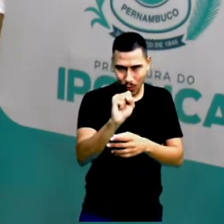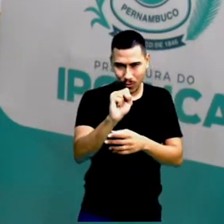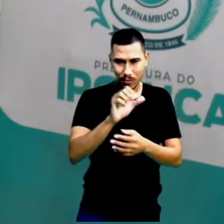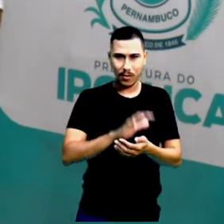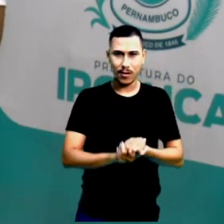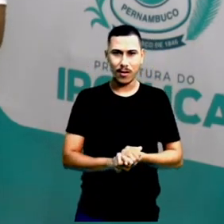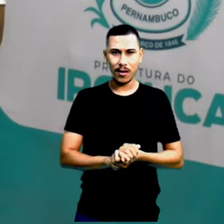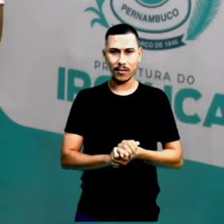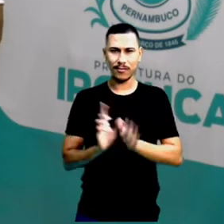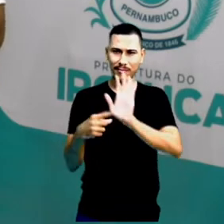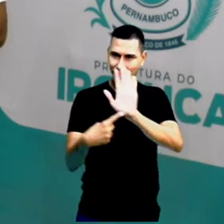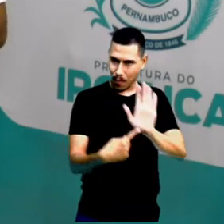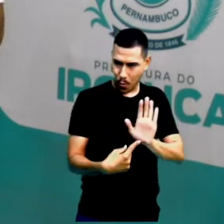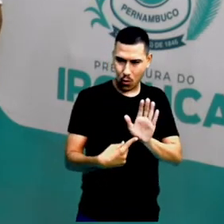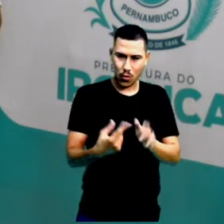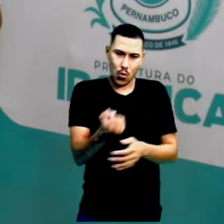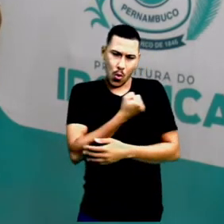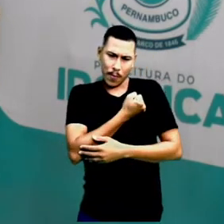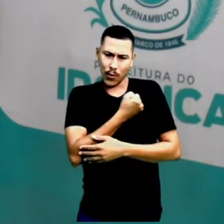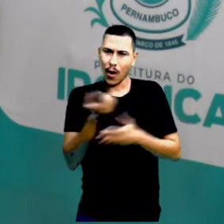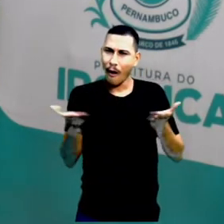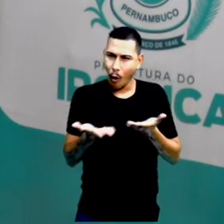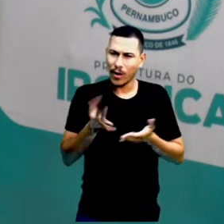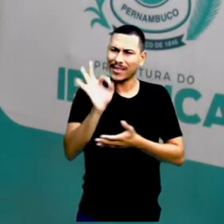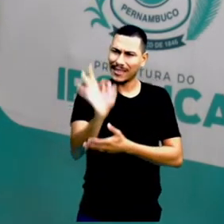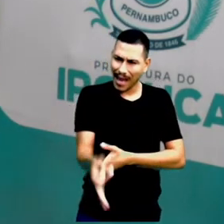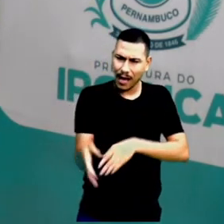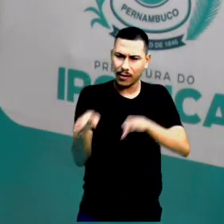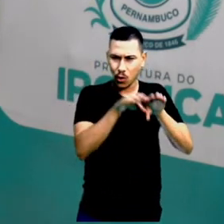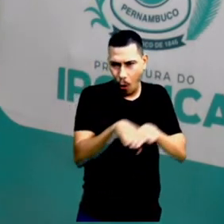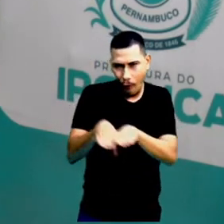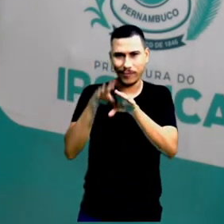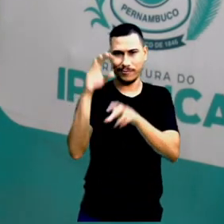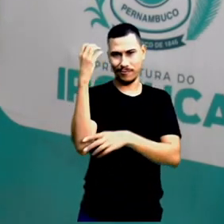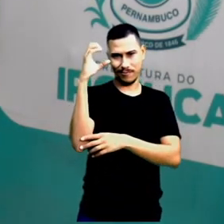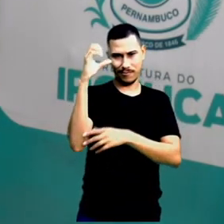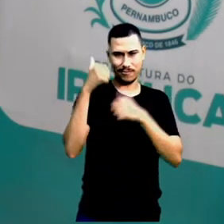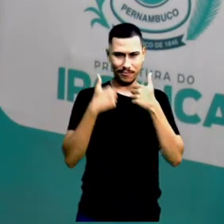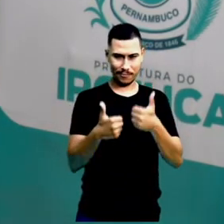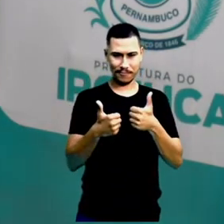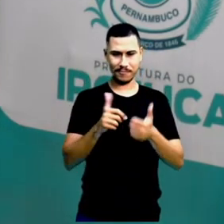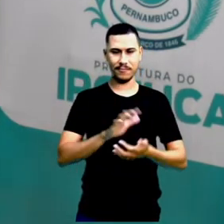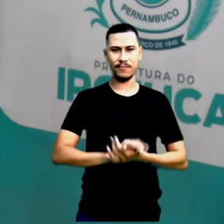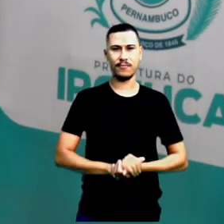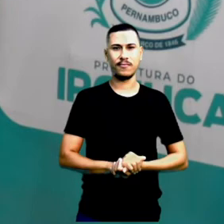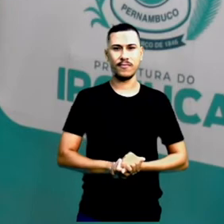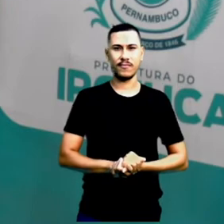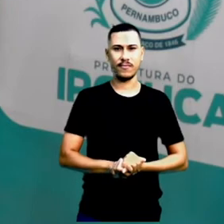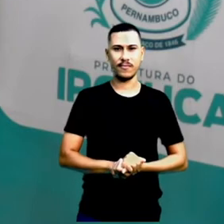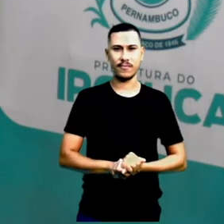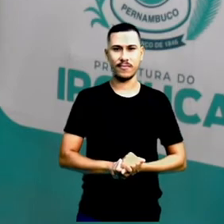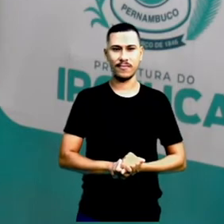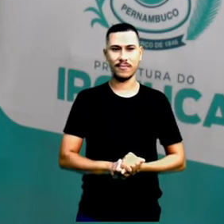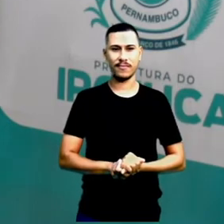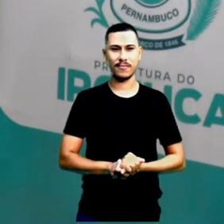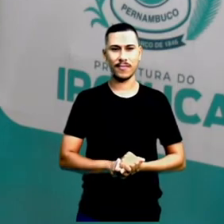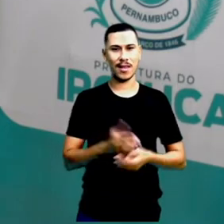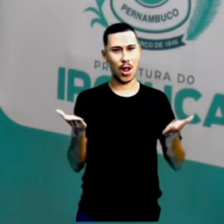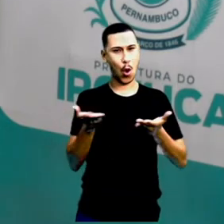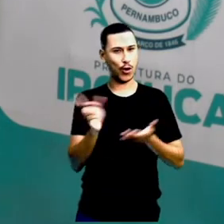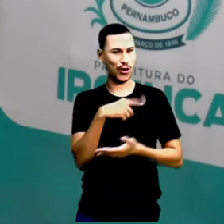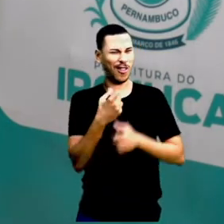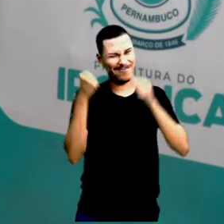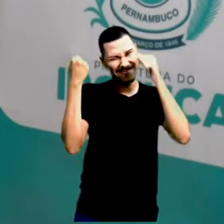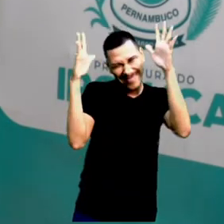Então, este número agora está escrito em notação científica. Ok, agora nós estamos